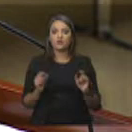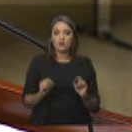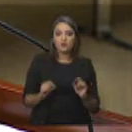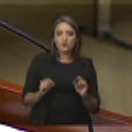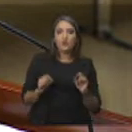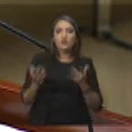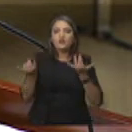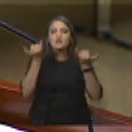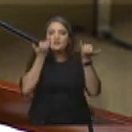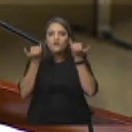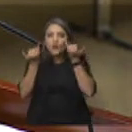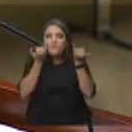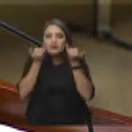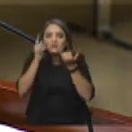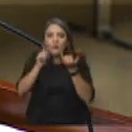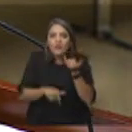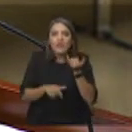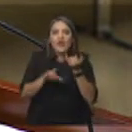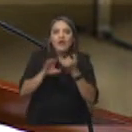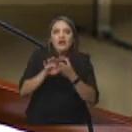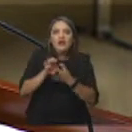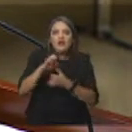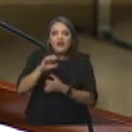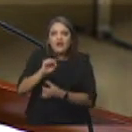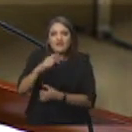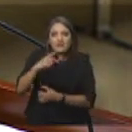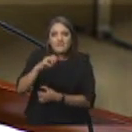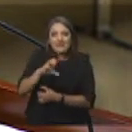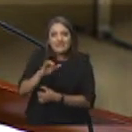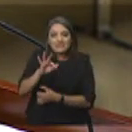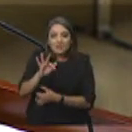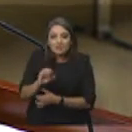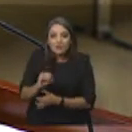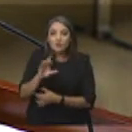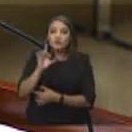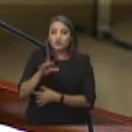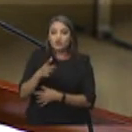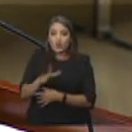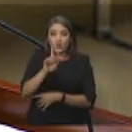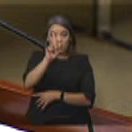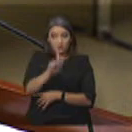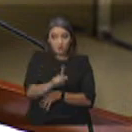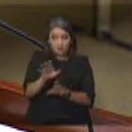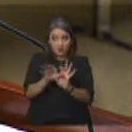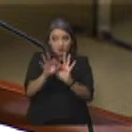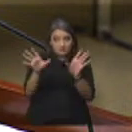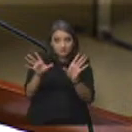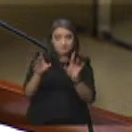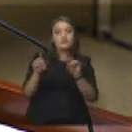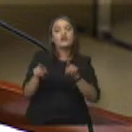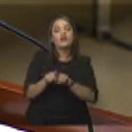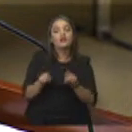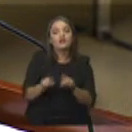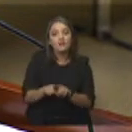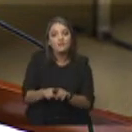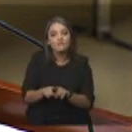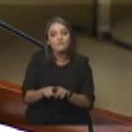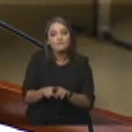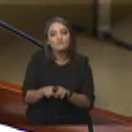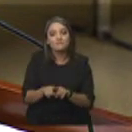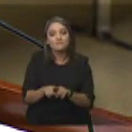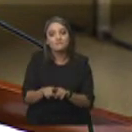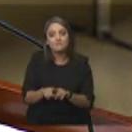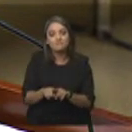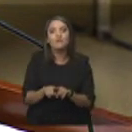como específicos só podem ser concedidos com autorização do gestor do dado e de acordo com